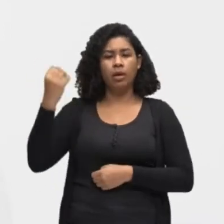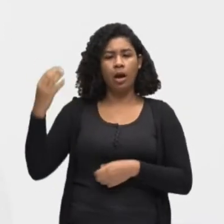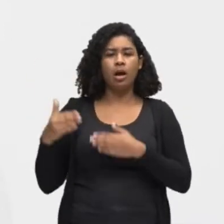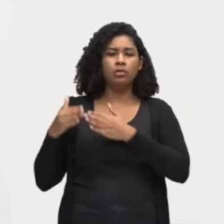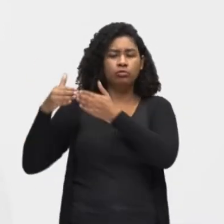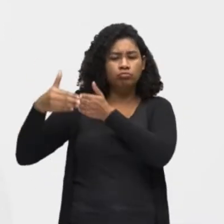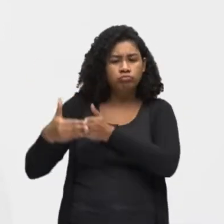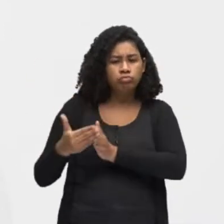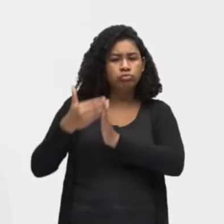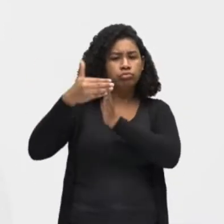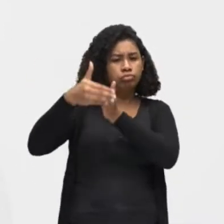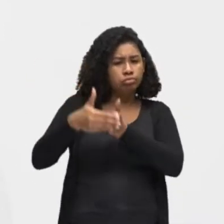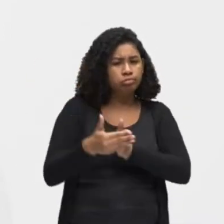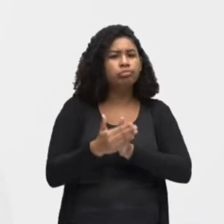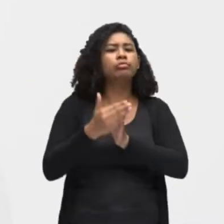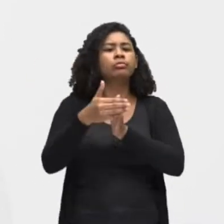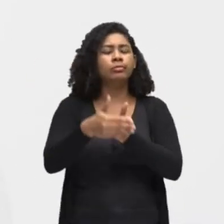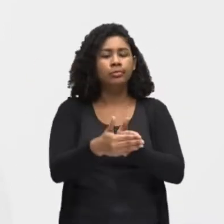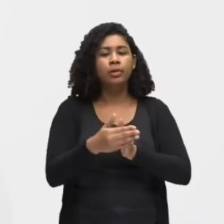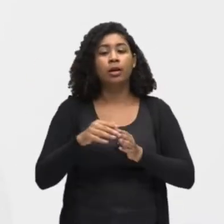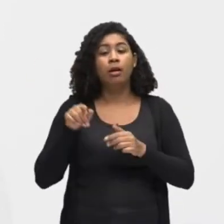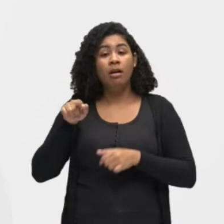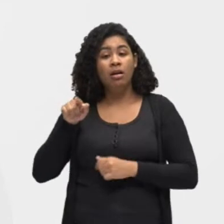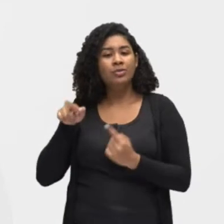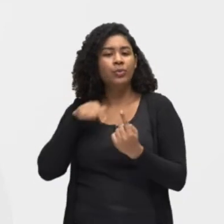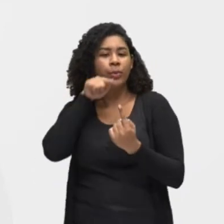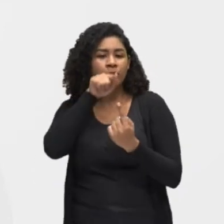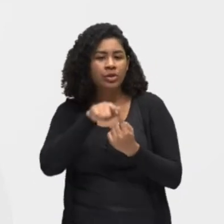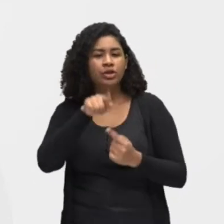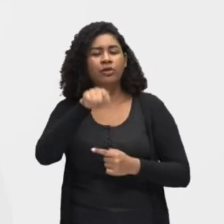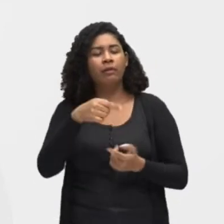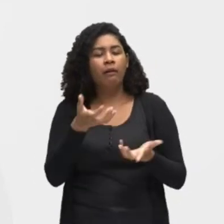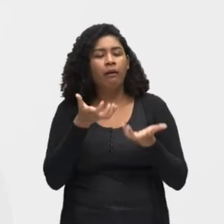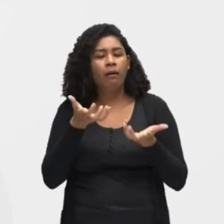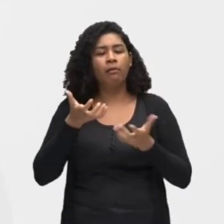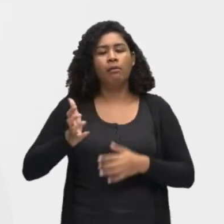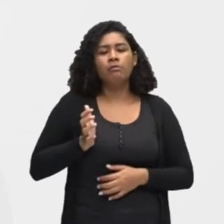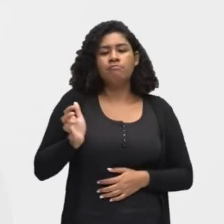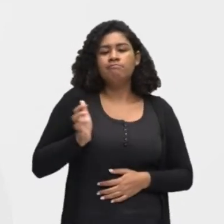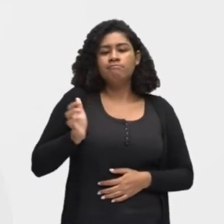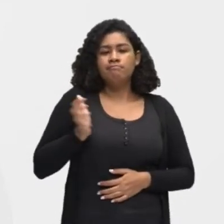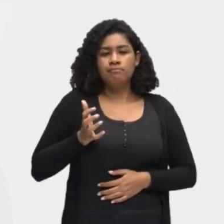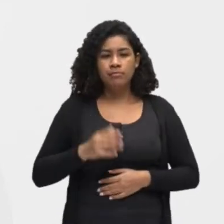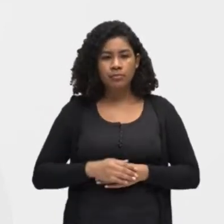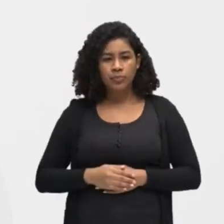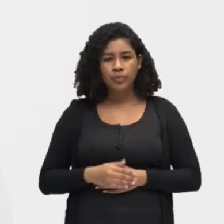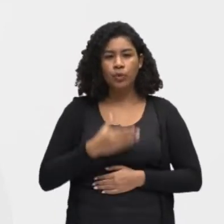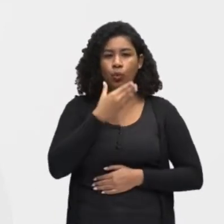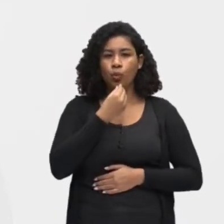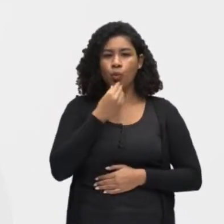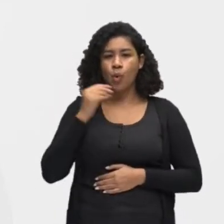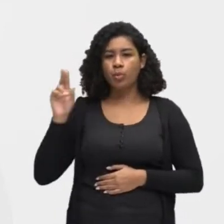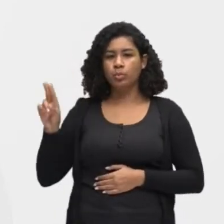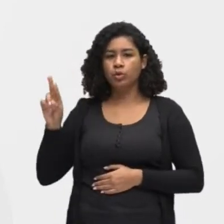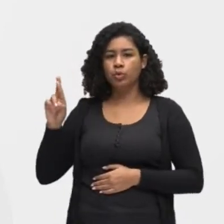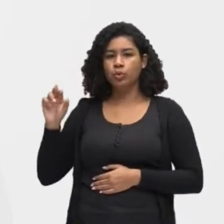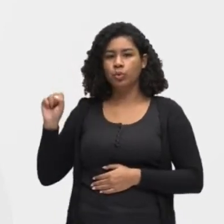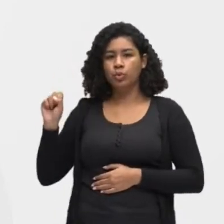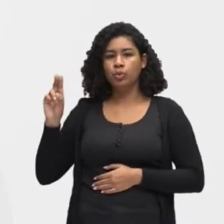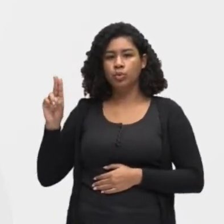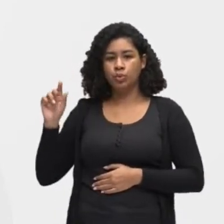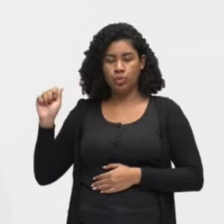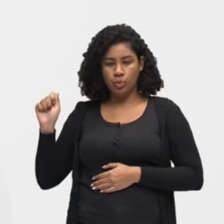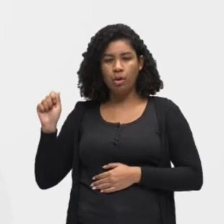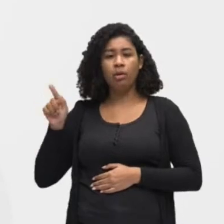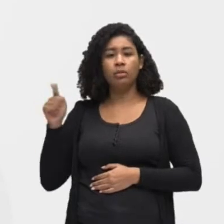Amazonas. Procuravam também riquezas. Ursúa foi assassinado durante a viagem e Lope assumiu a viagem chegando